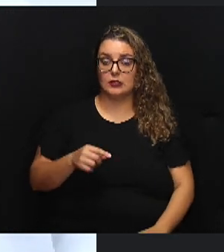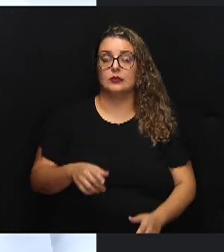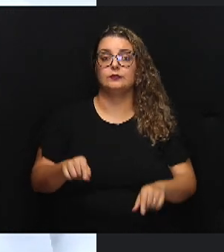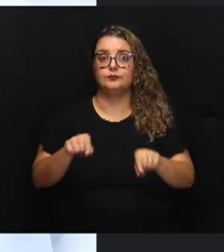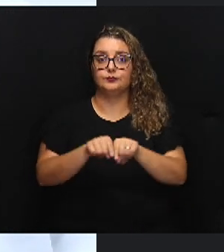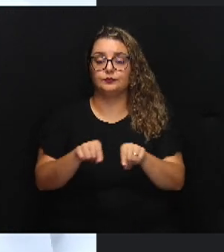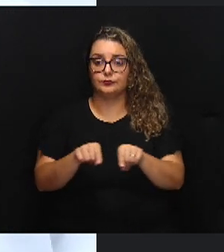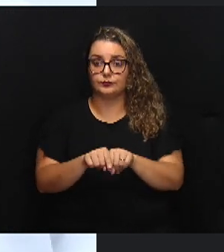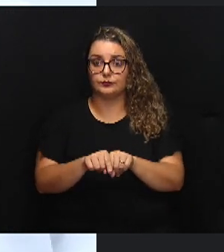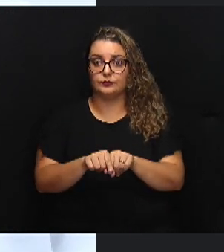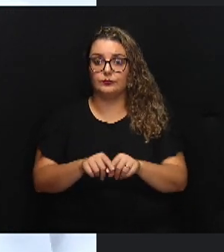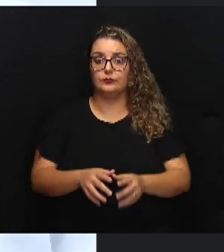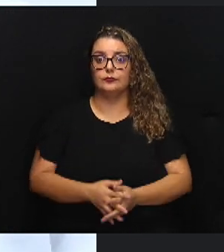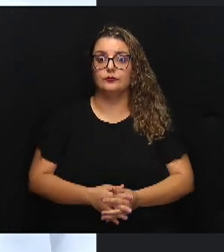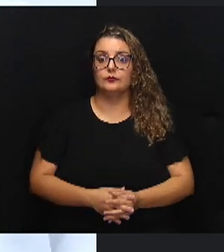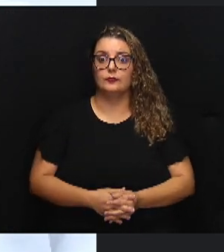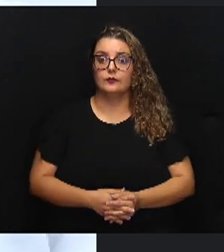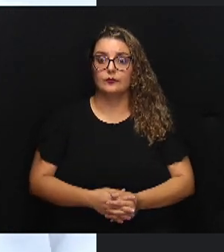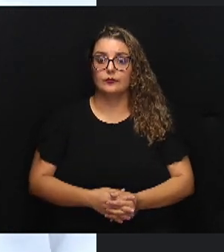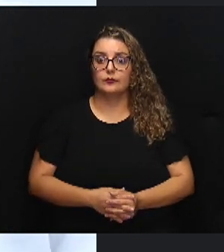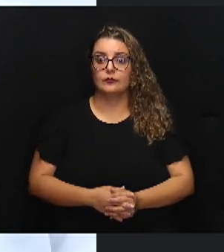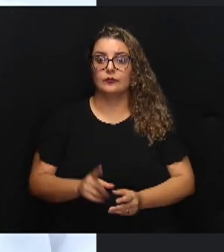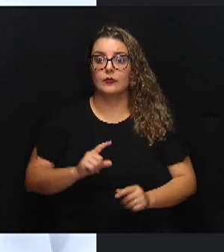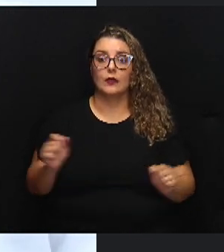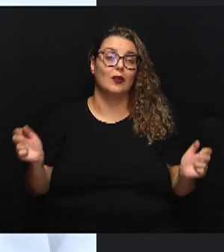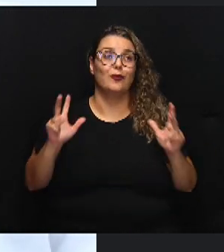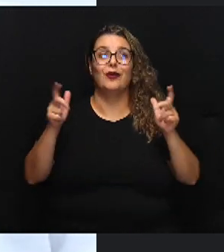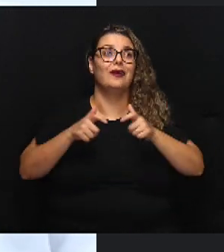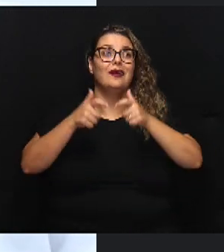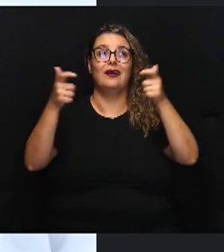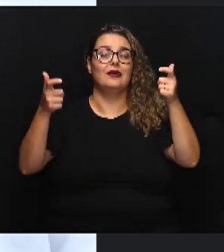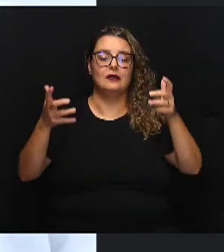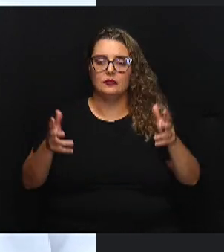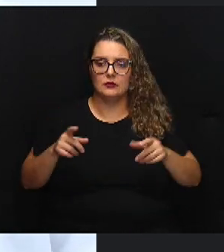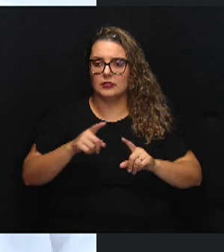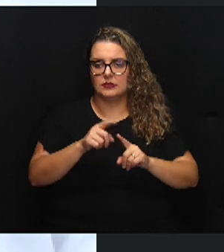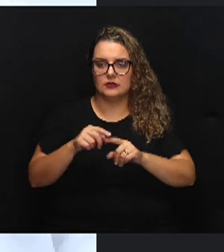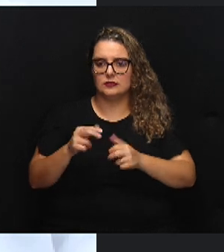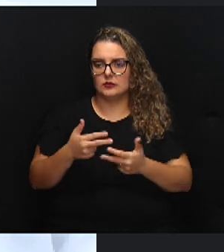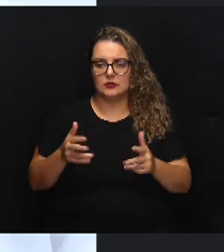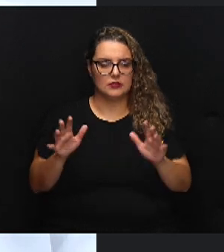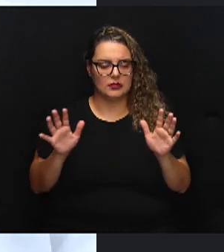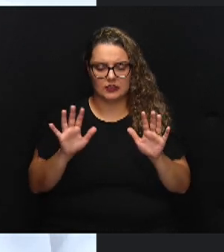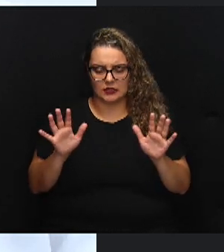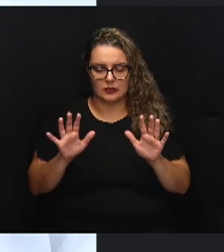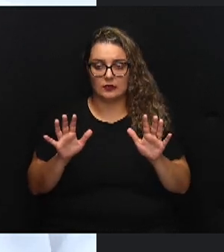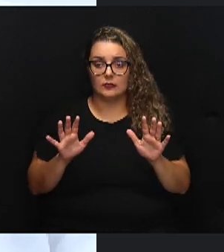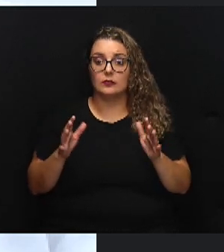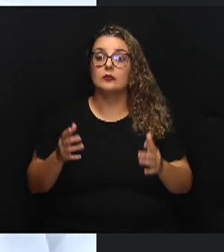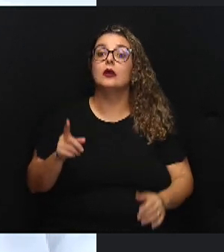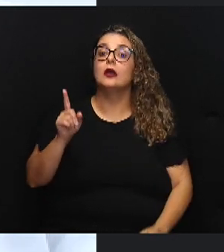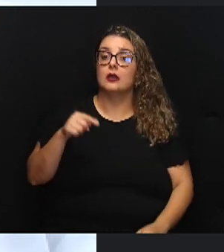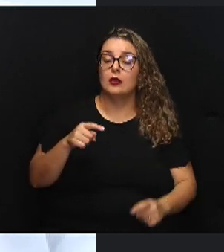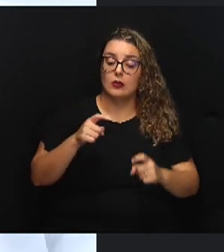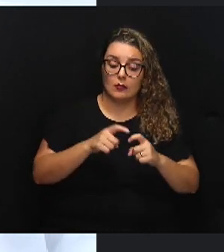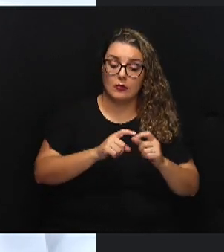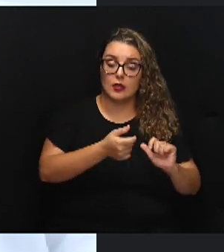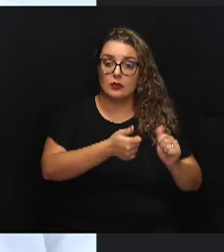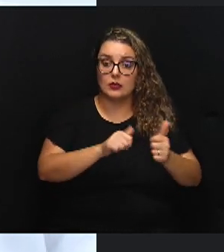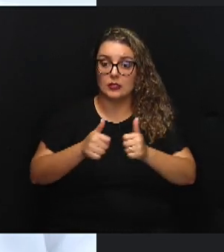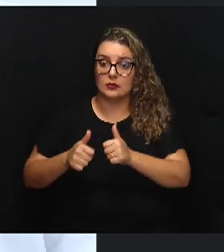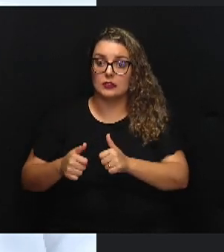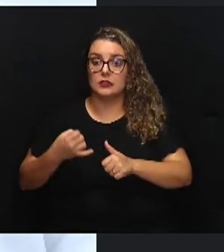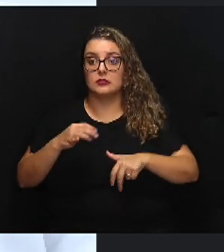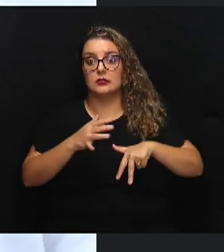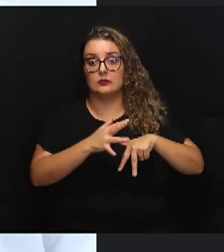também não haver um alarme exagerado para esse tipo de situação. Cabe ao médico avaliar se a